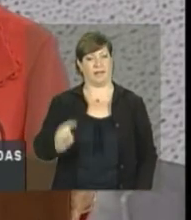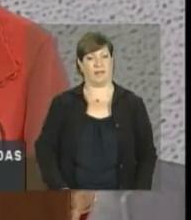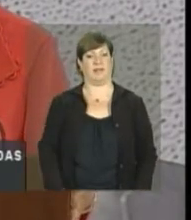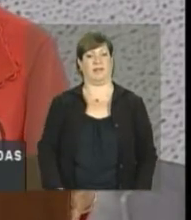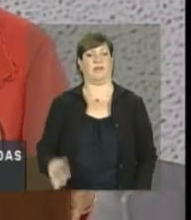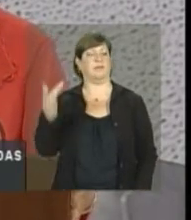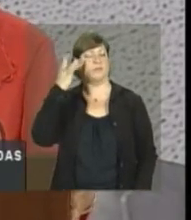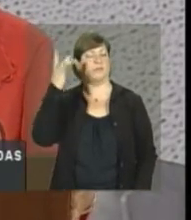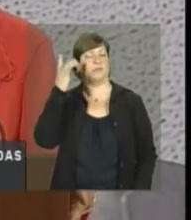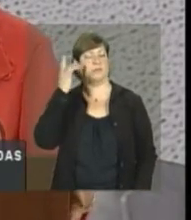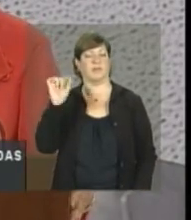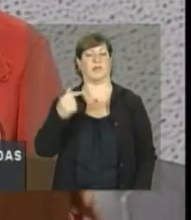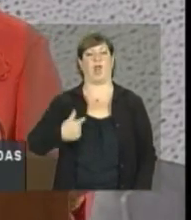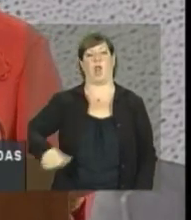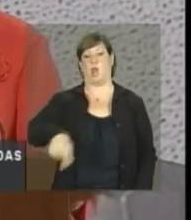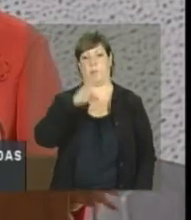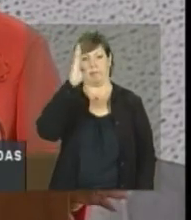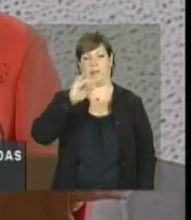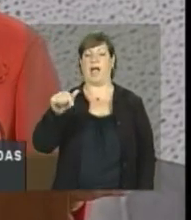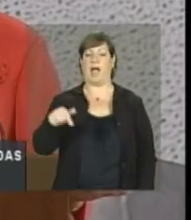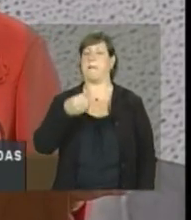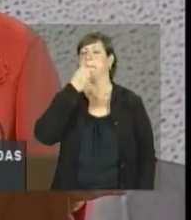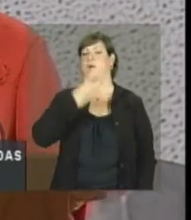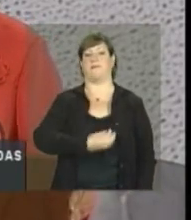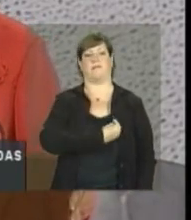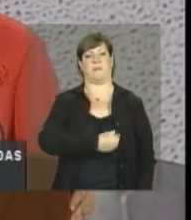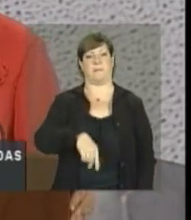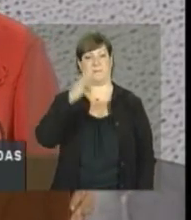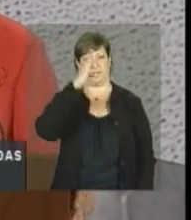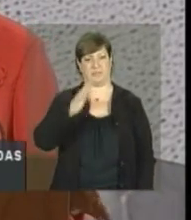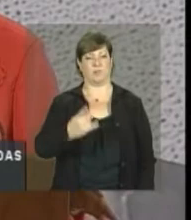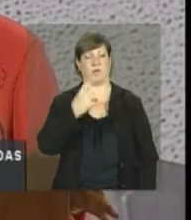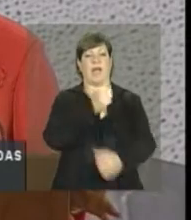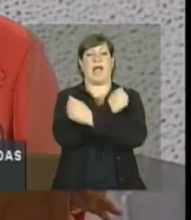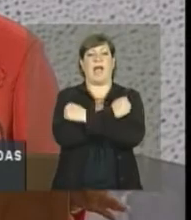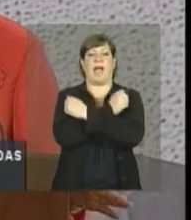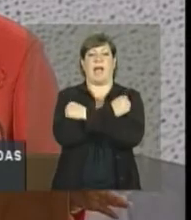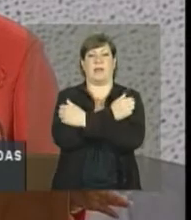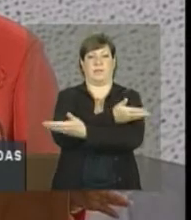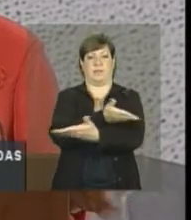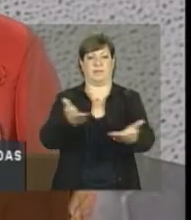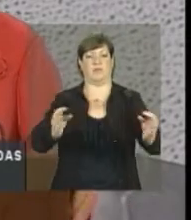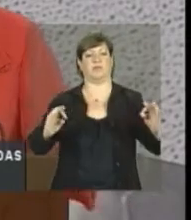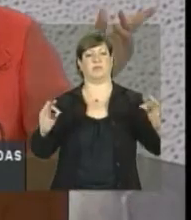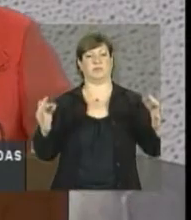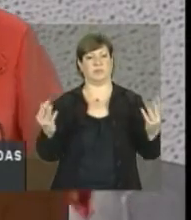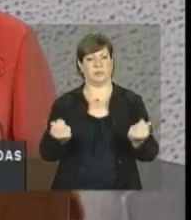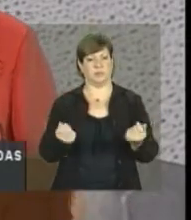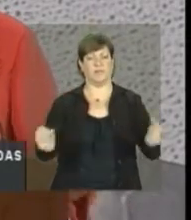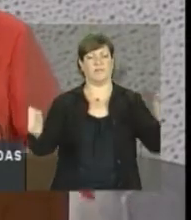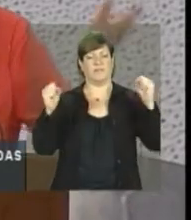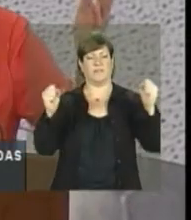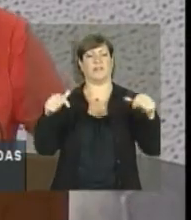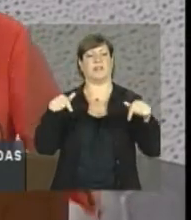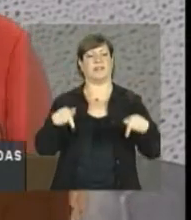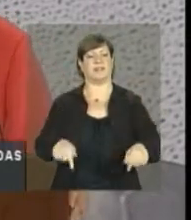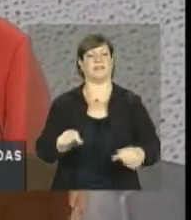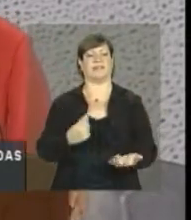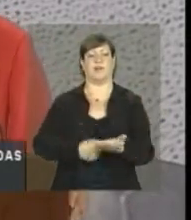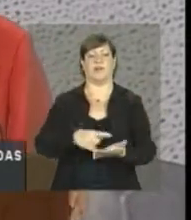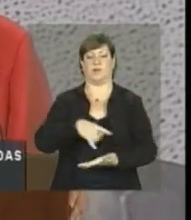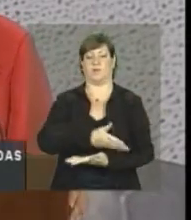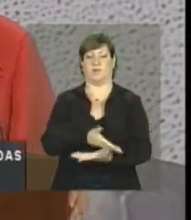grande característica nossa, que dá gosto de se viver. Um abraço a todos vocês e viva esse acordo,